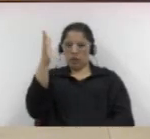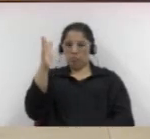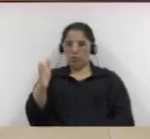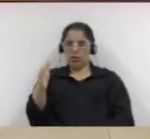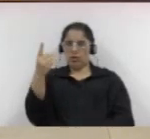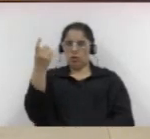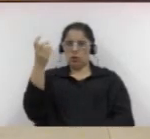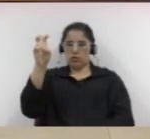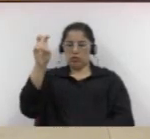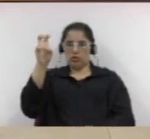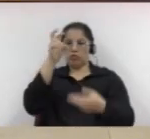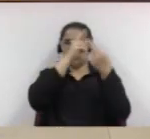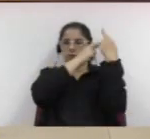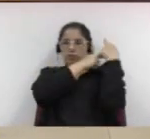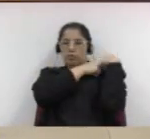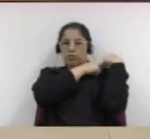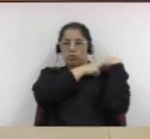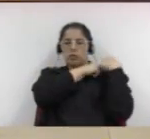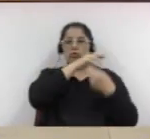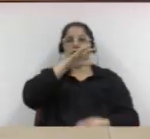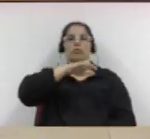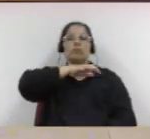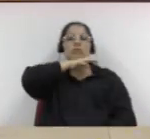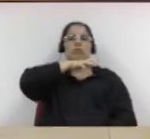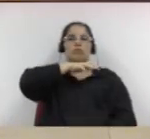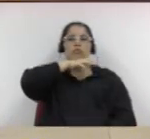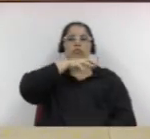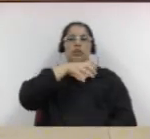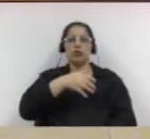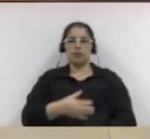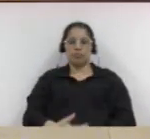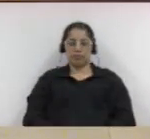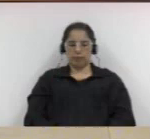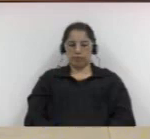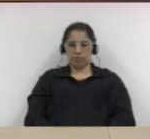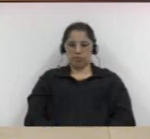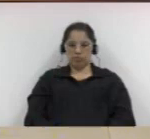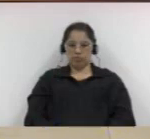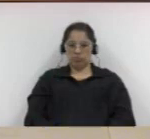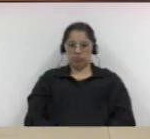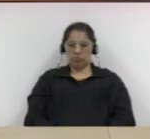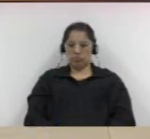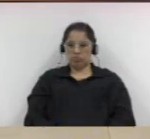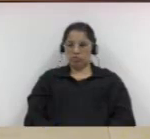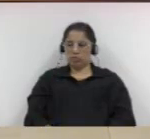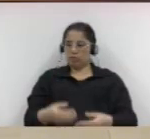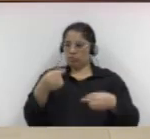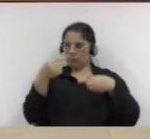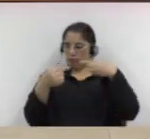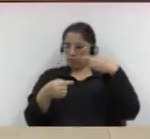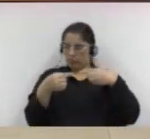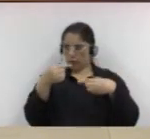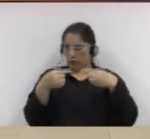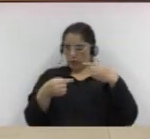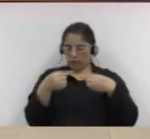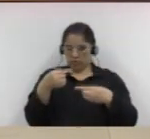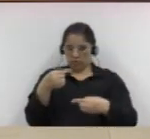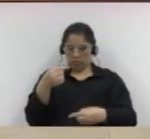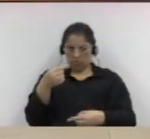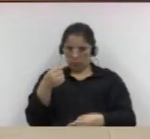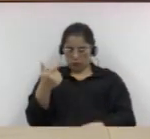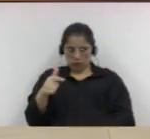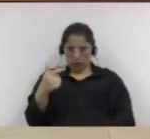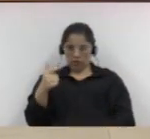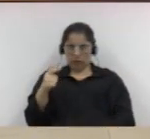806/2015, autor vereador André Henrique da Silva. Requerimento número 806 em discussão. Não havendo quem